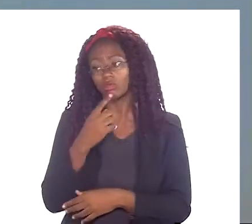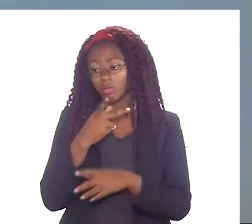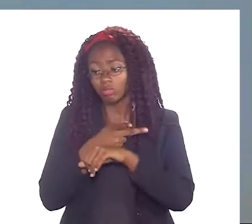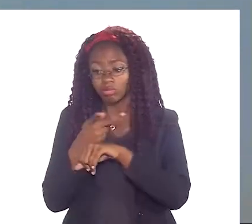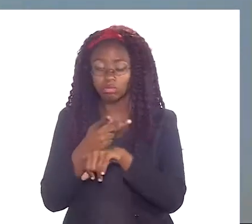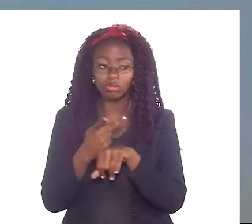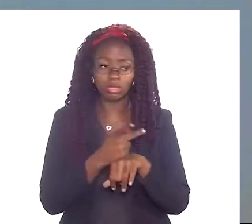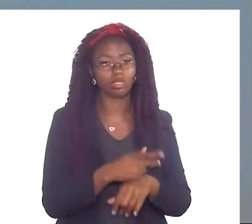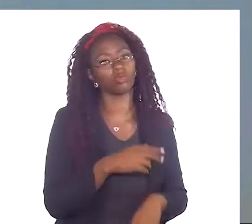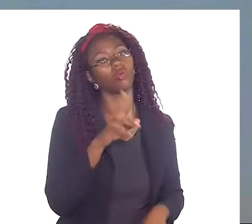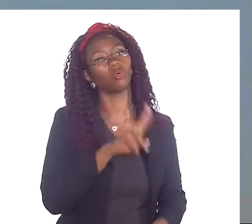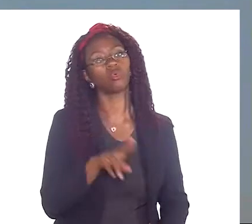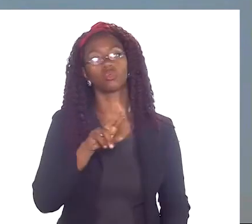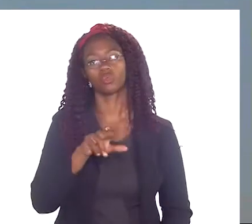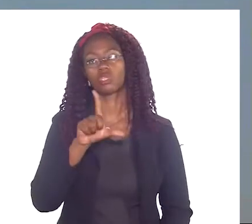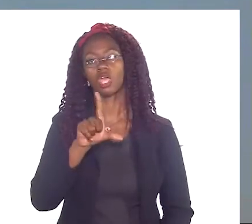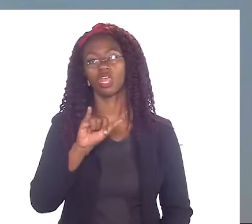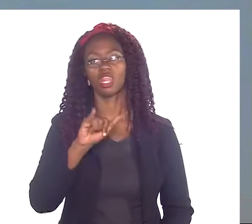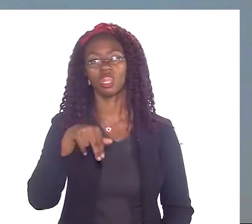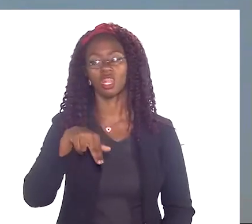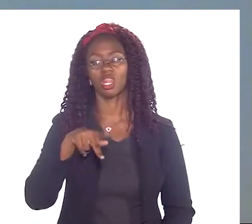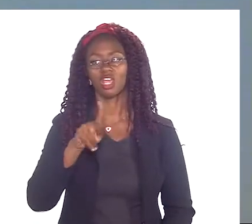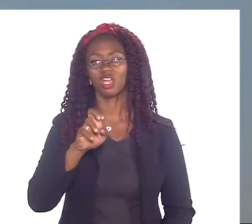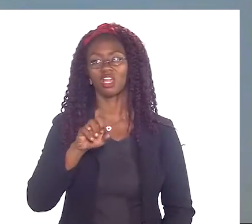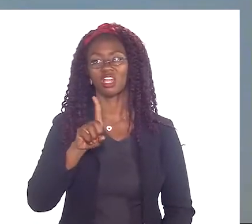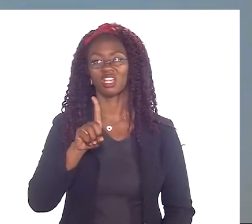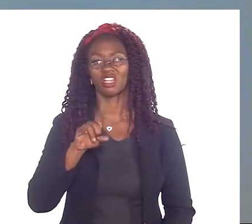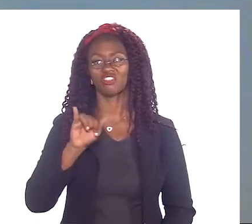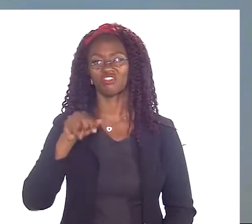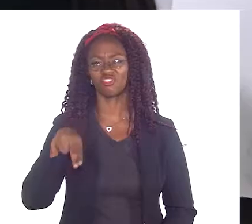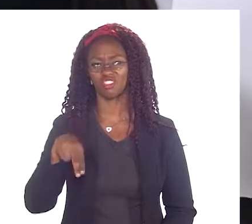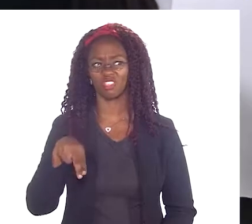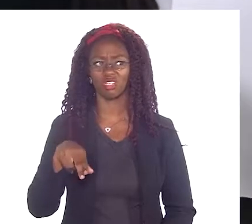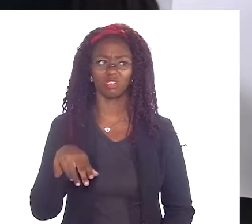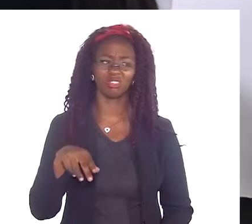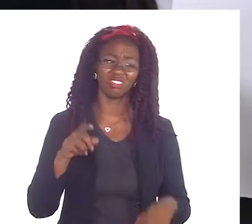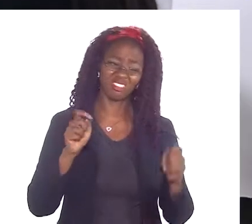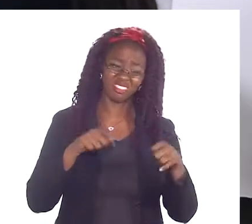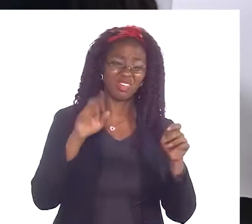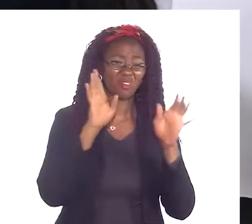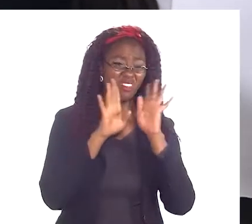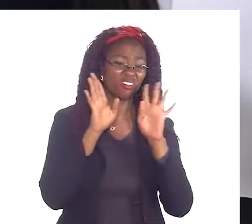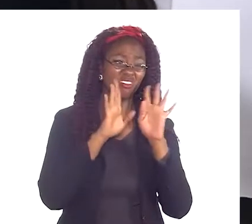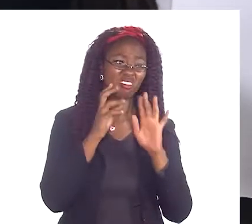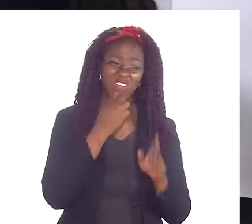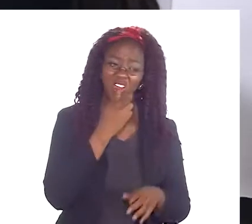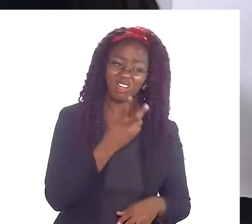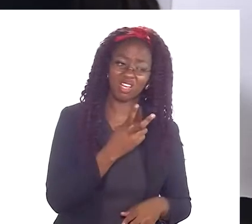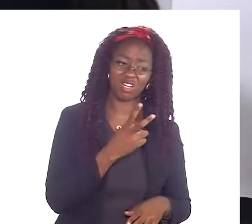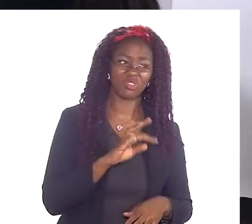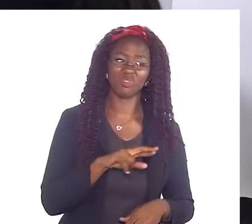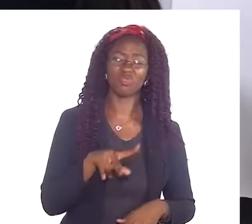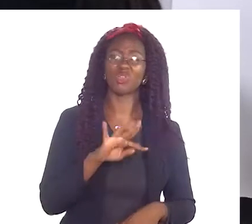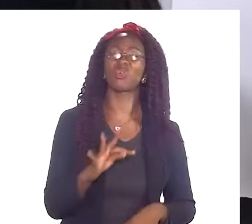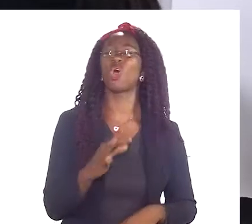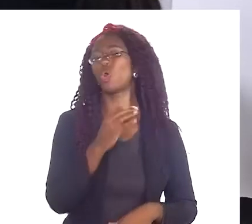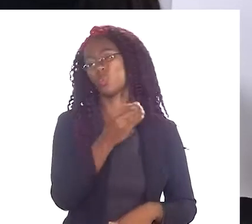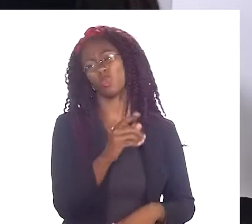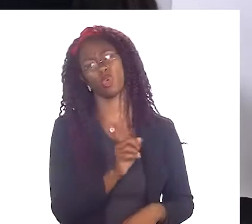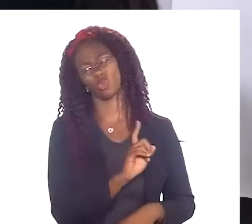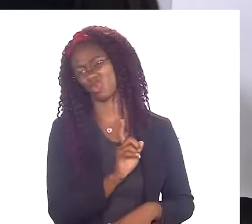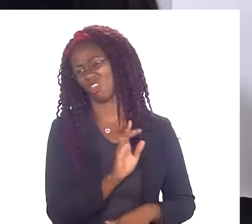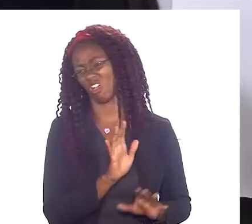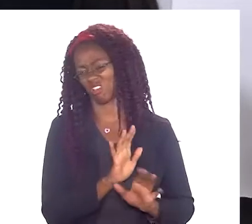candidatos nas redes. A gente usa muito LinkedIn, né? E redes sociais a gente pode olhar assim, não que seja olhado para todos